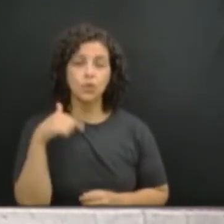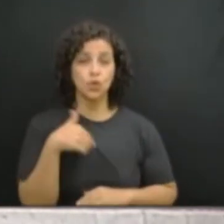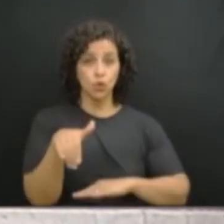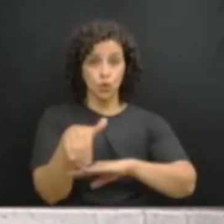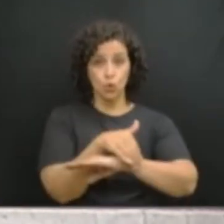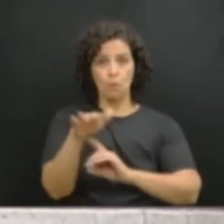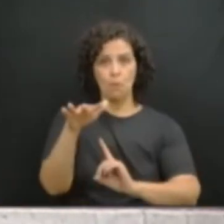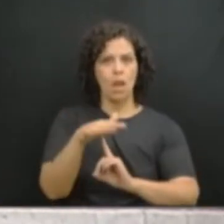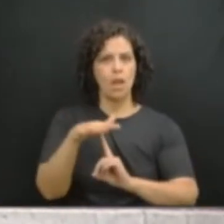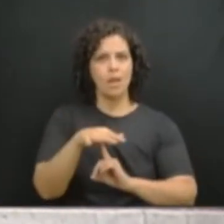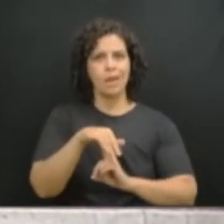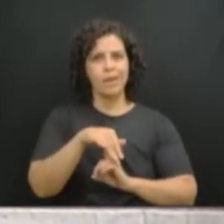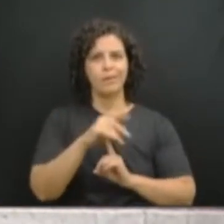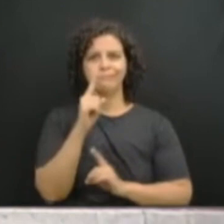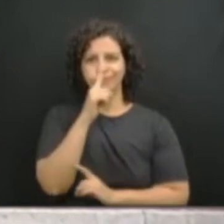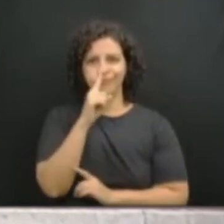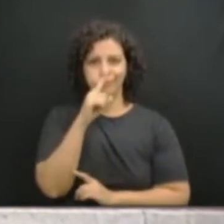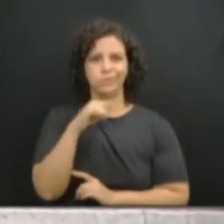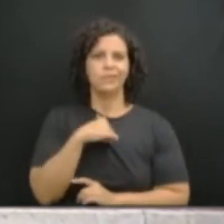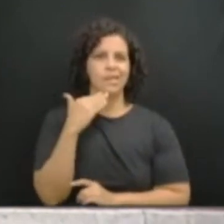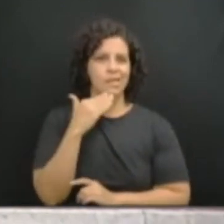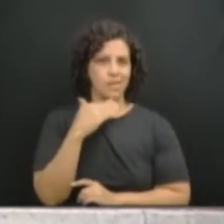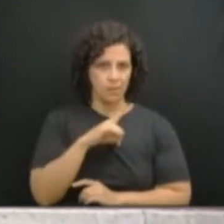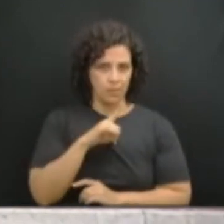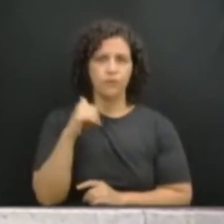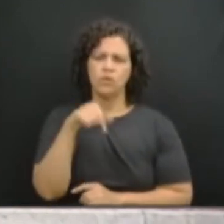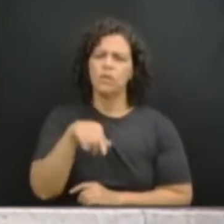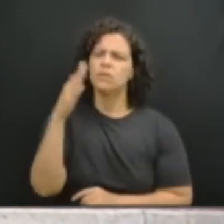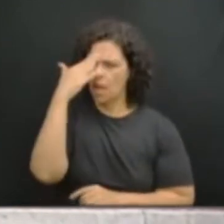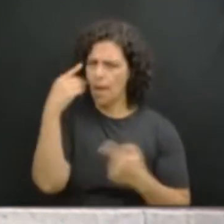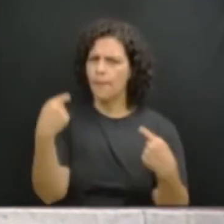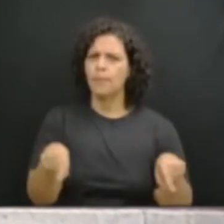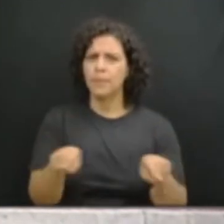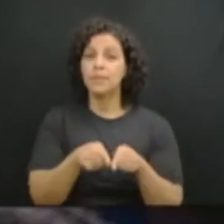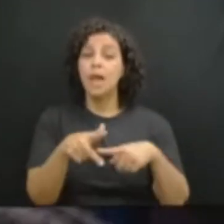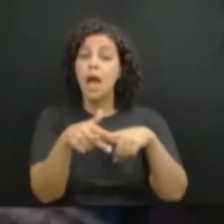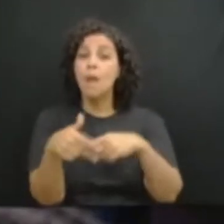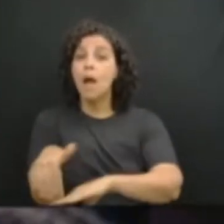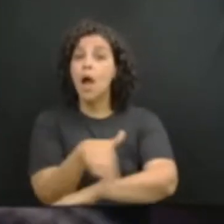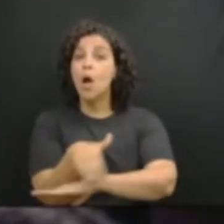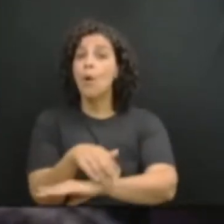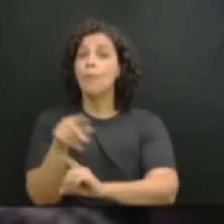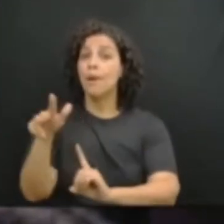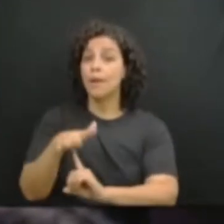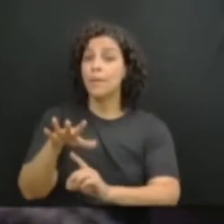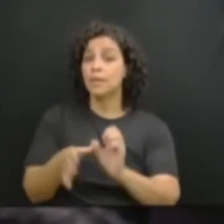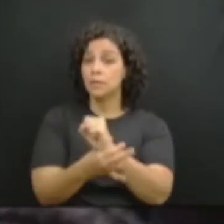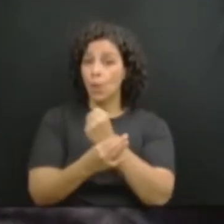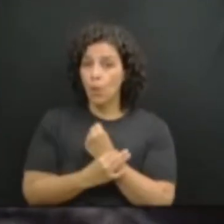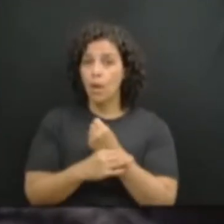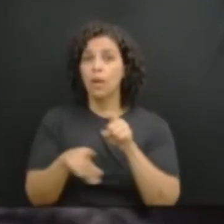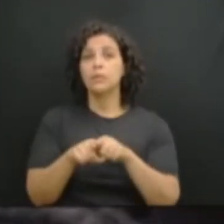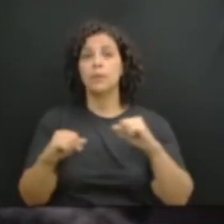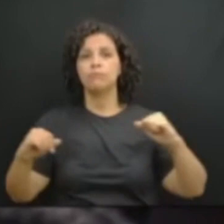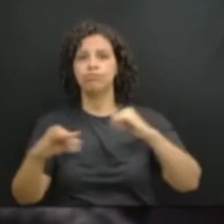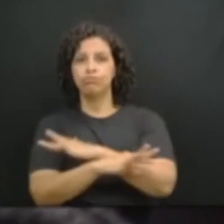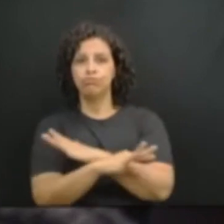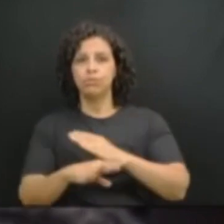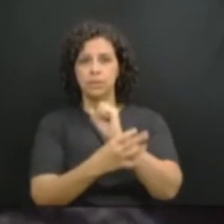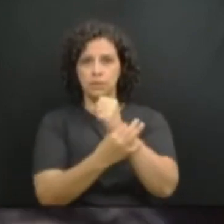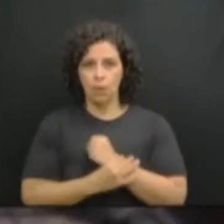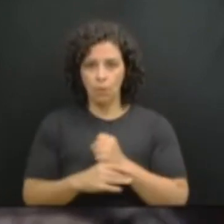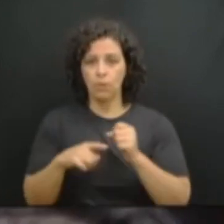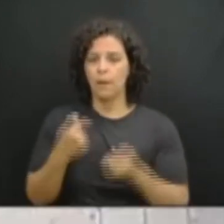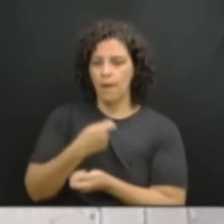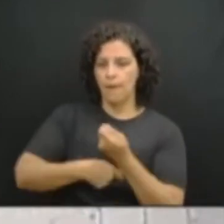estradas estão em condições precárias. E todos sabem da necessidade de corrigir isso para a segurança, para a trafegabilidade e